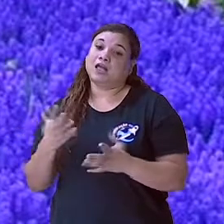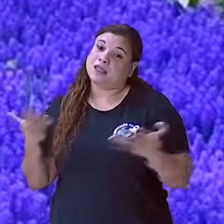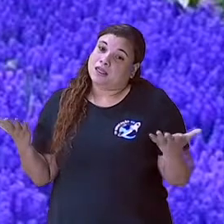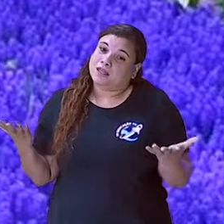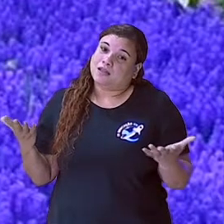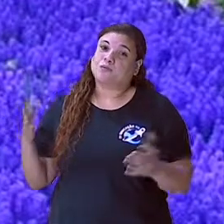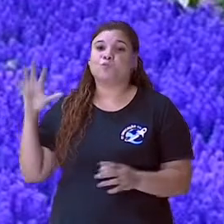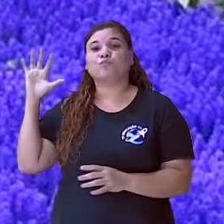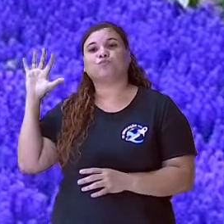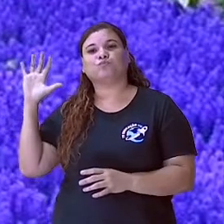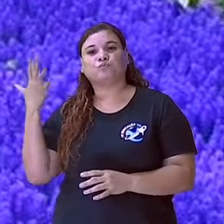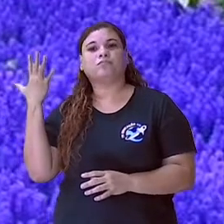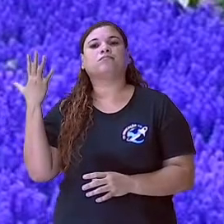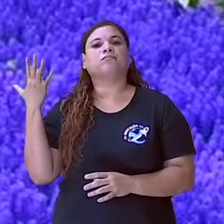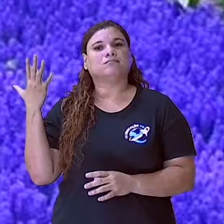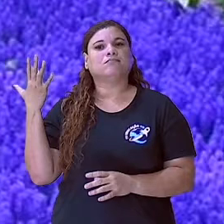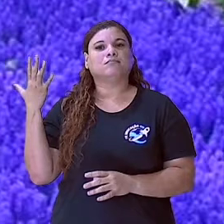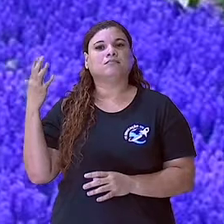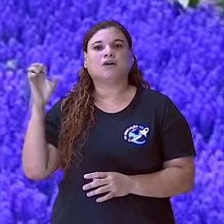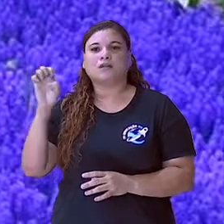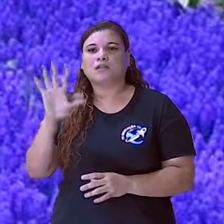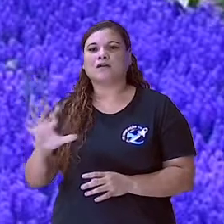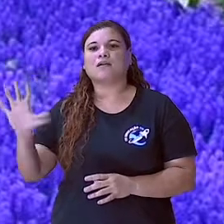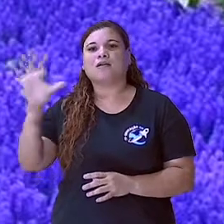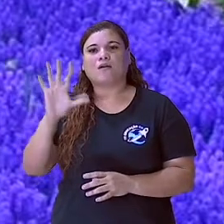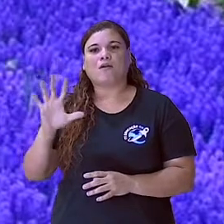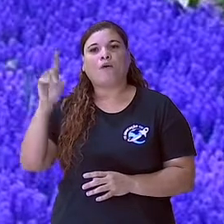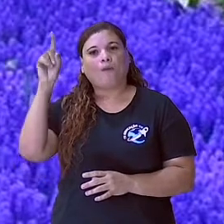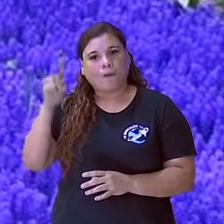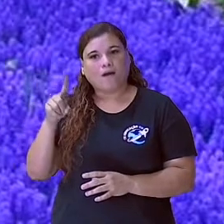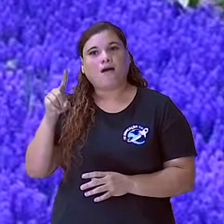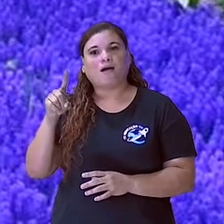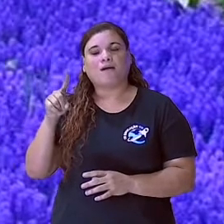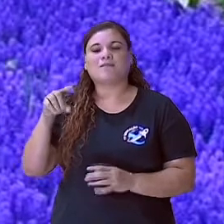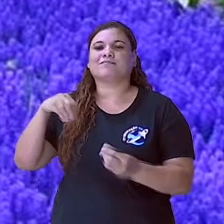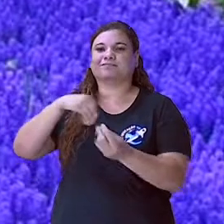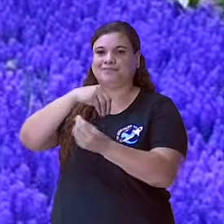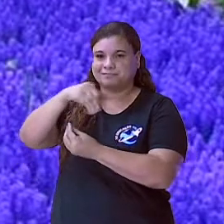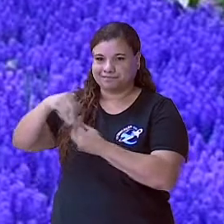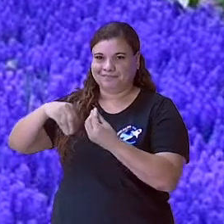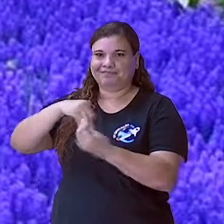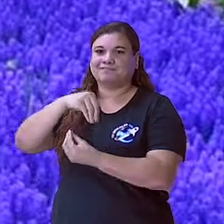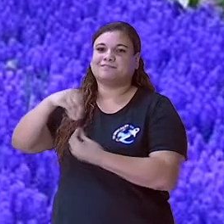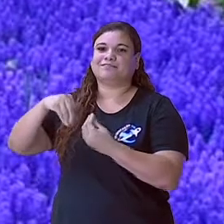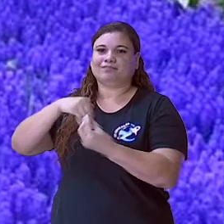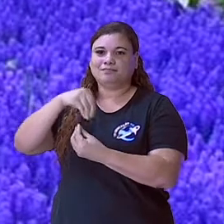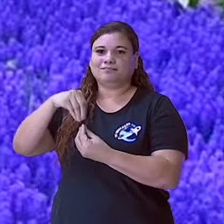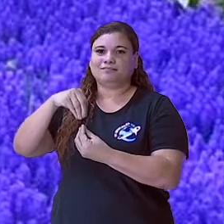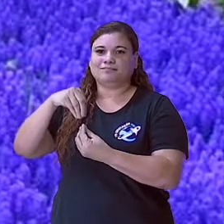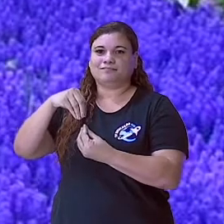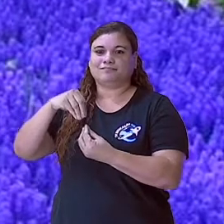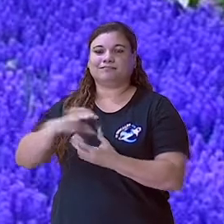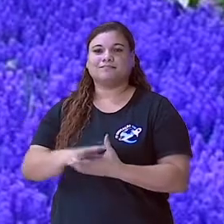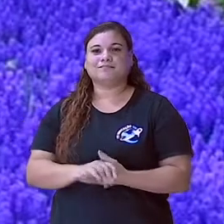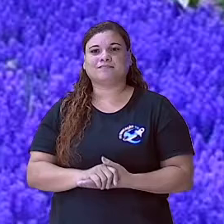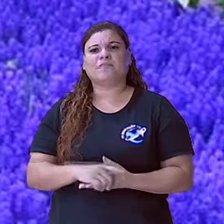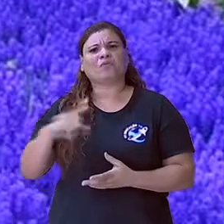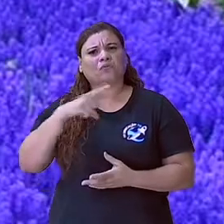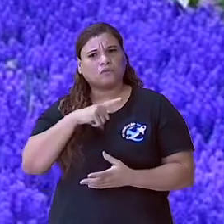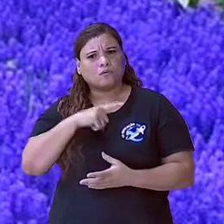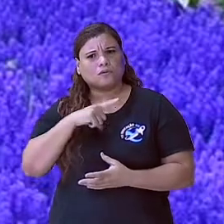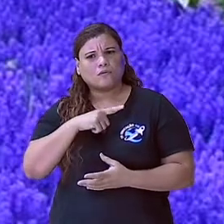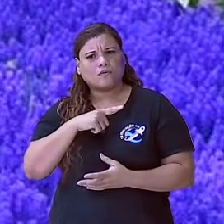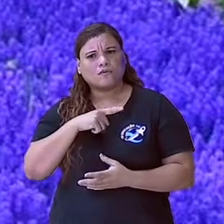predominar na Europa seja o clima temperado, certo? E esse clima tem uma